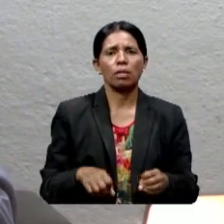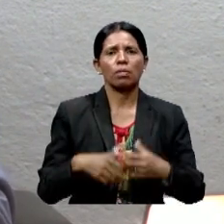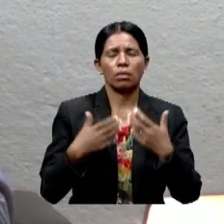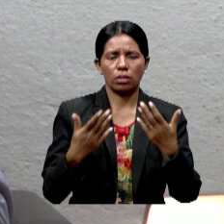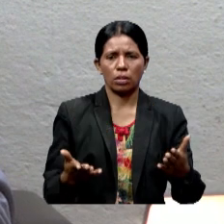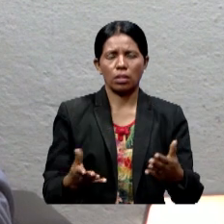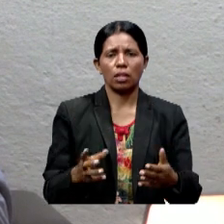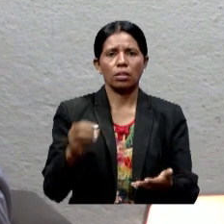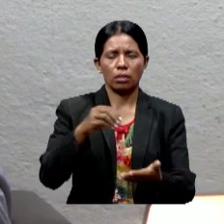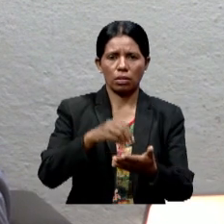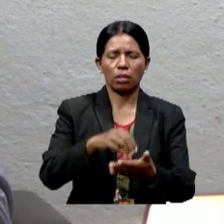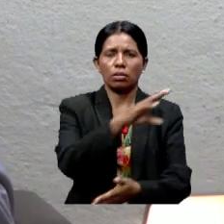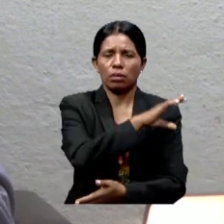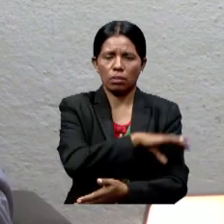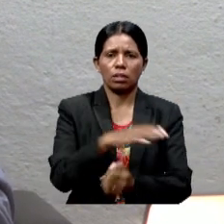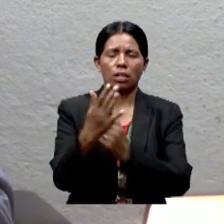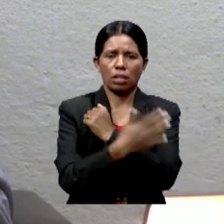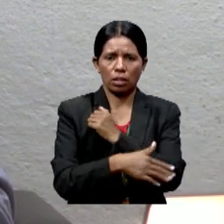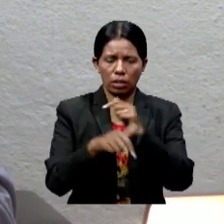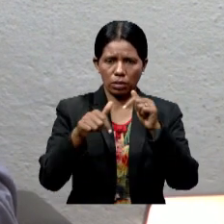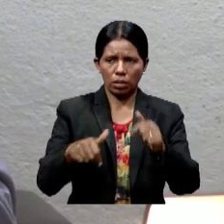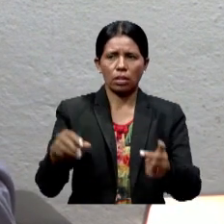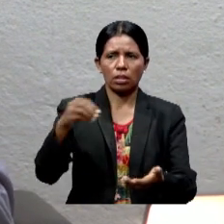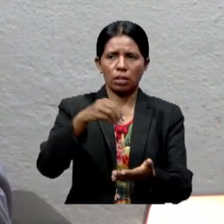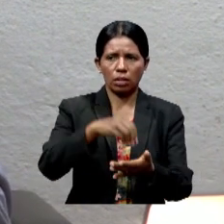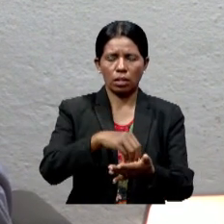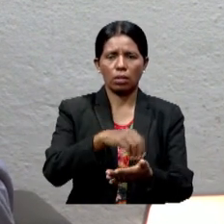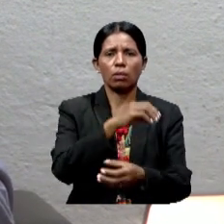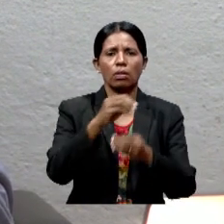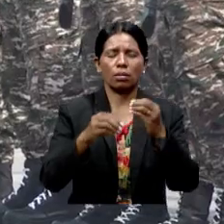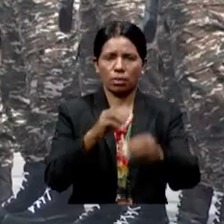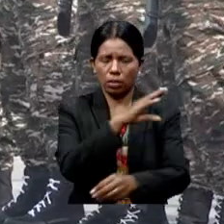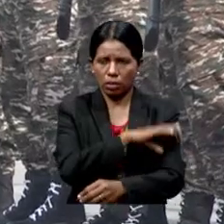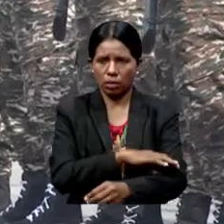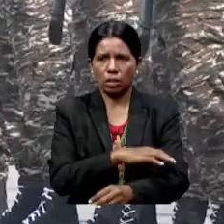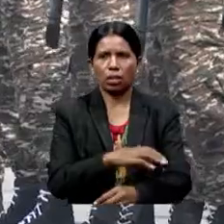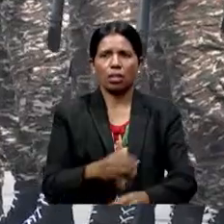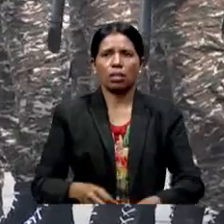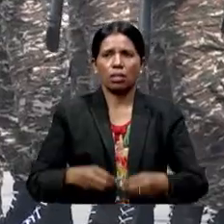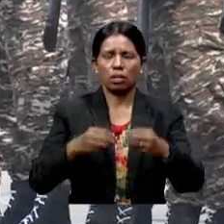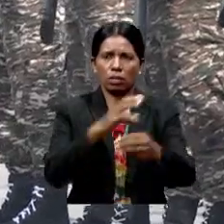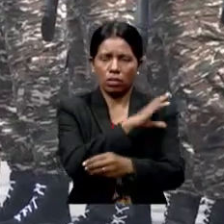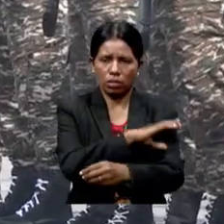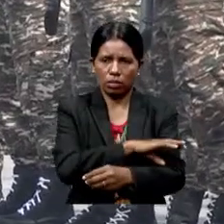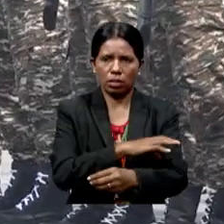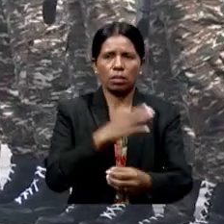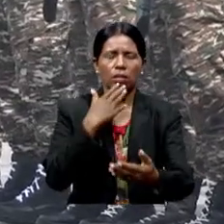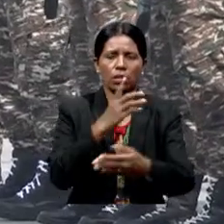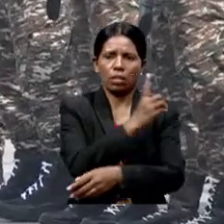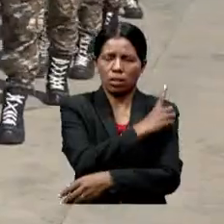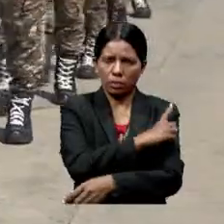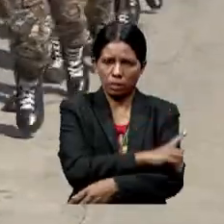atu garantia segurança railaran tem que investe ia setor segurança atu garantia segurança defesa